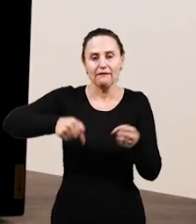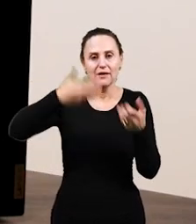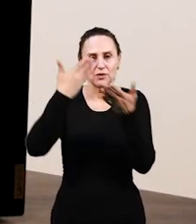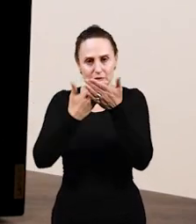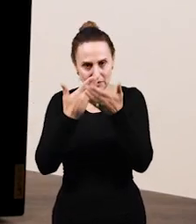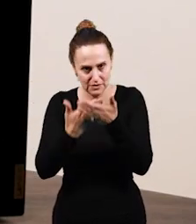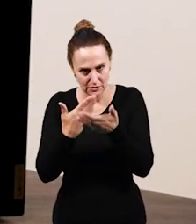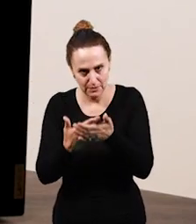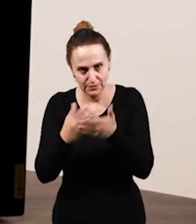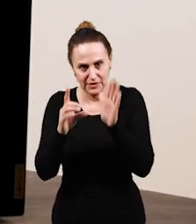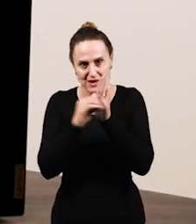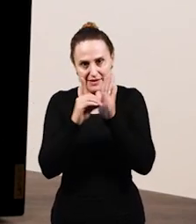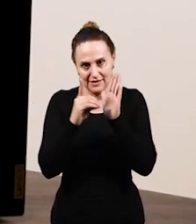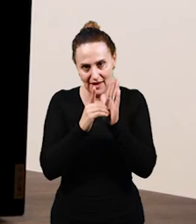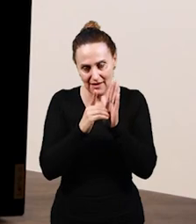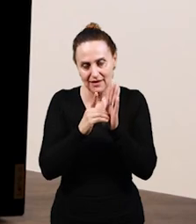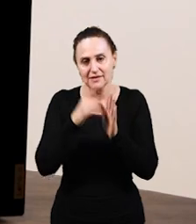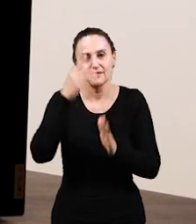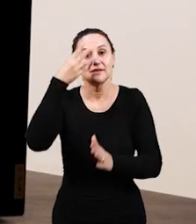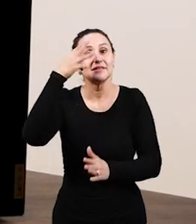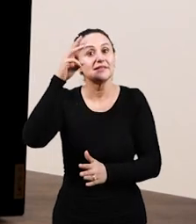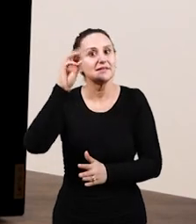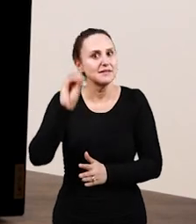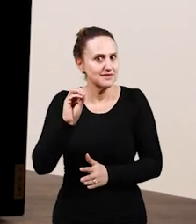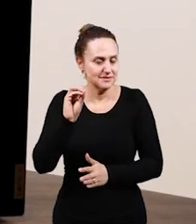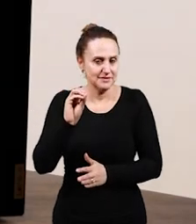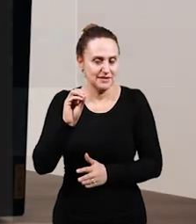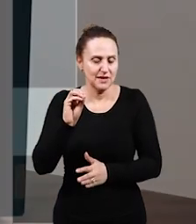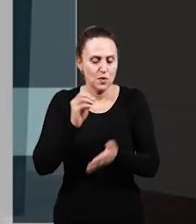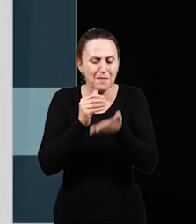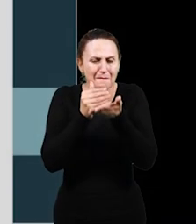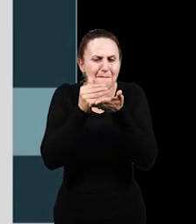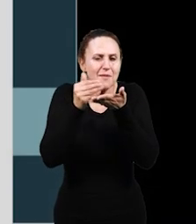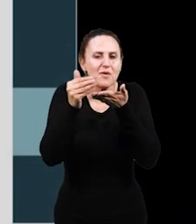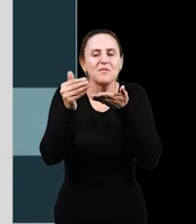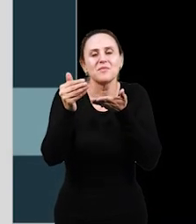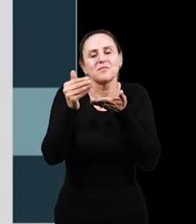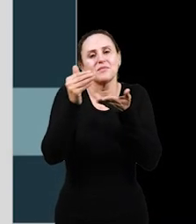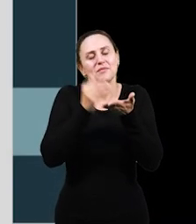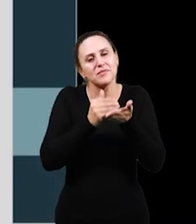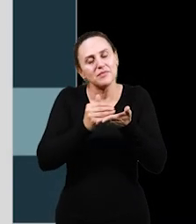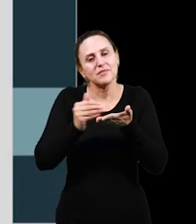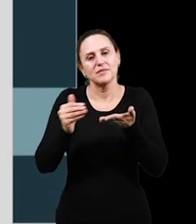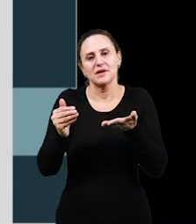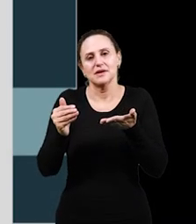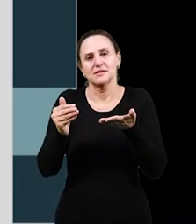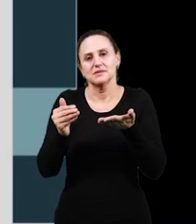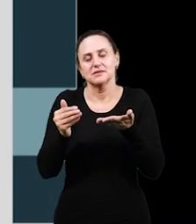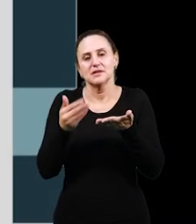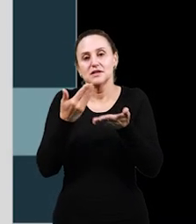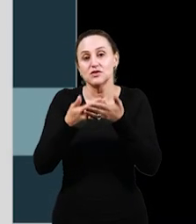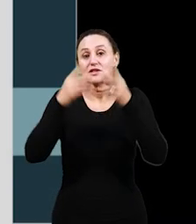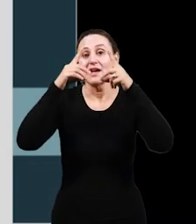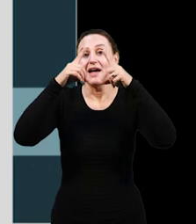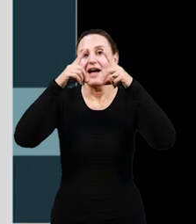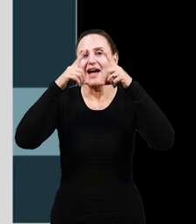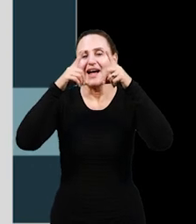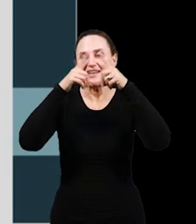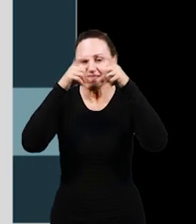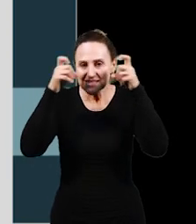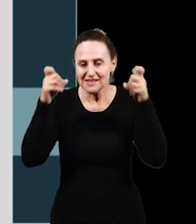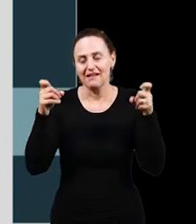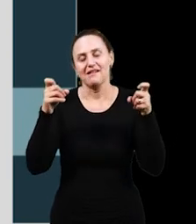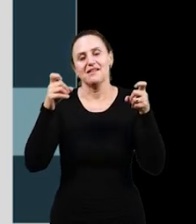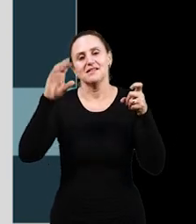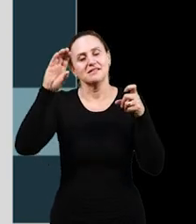começam mais ou menos da década de 30 tá quando começa o processo de institucionalização e cientifização da